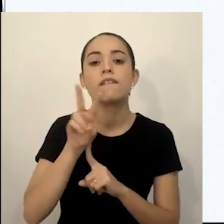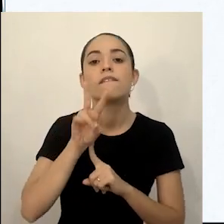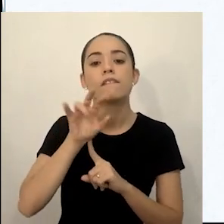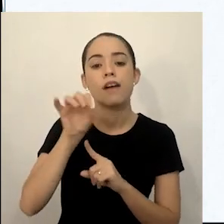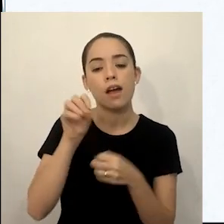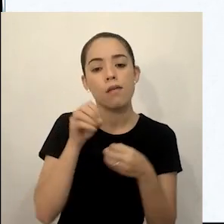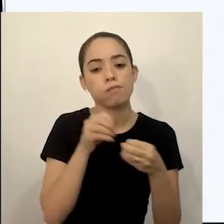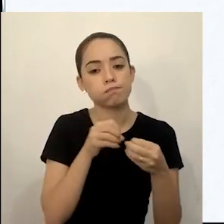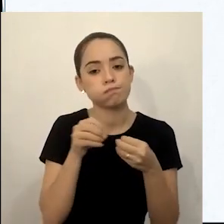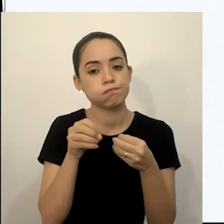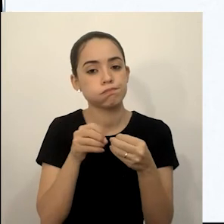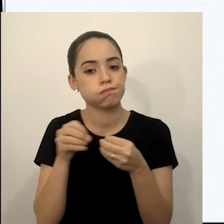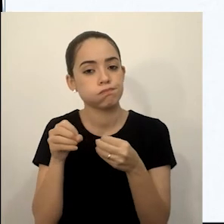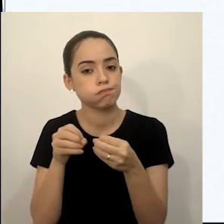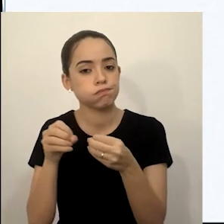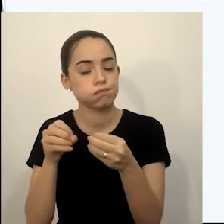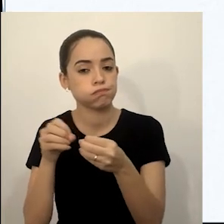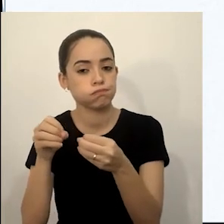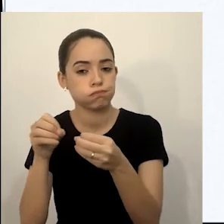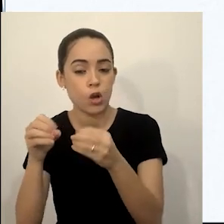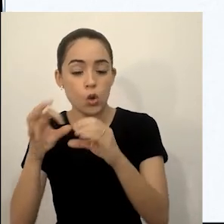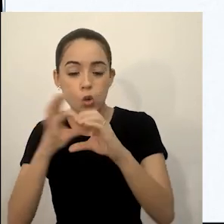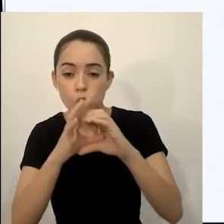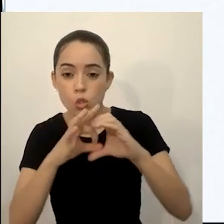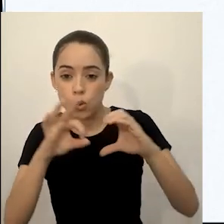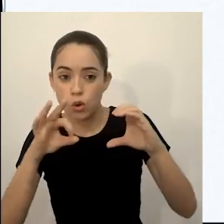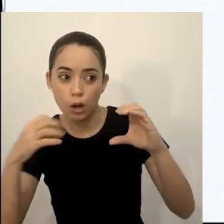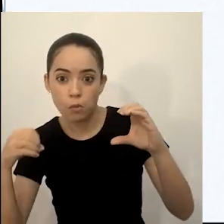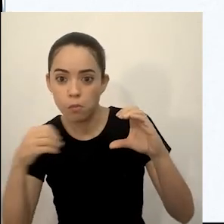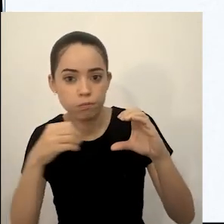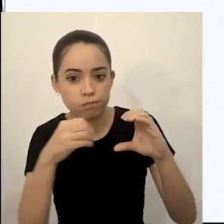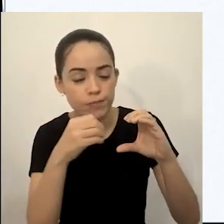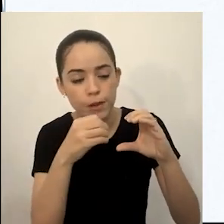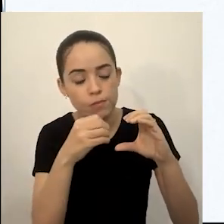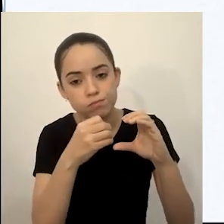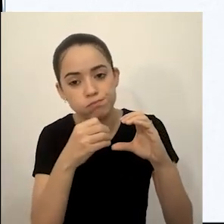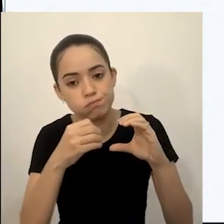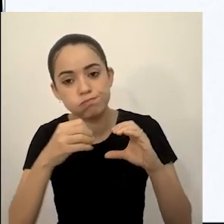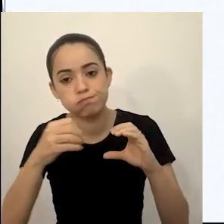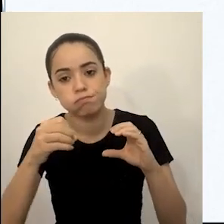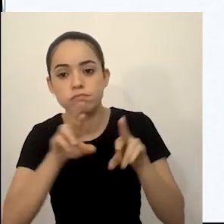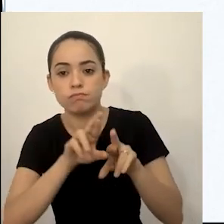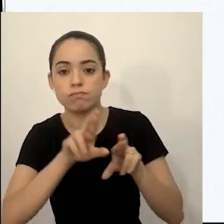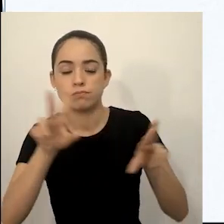se orientarão para o polo oposto ao núcleo.